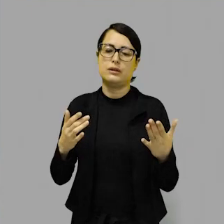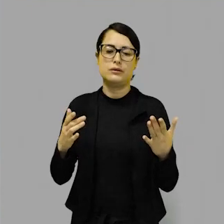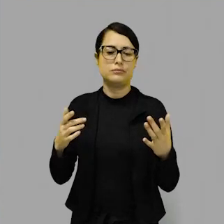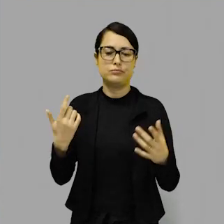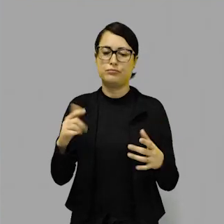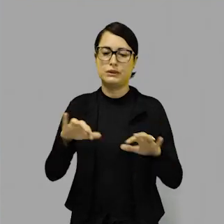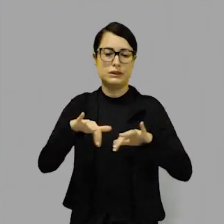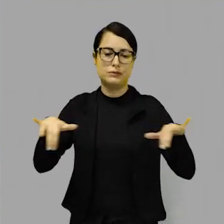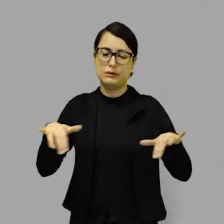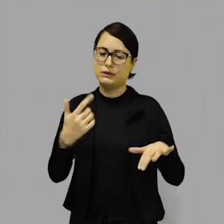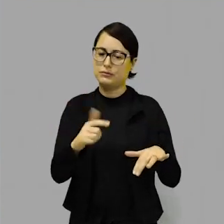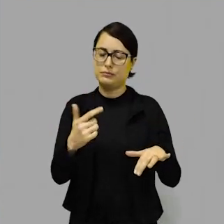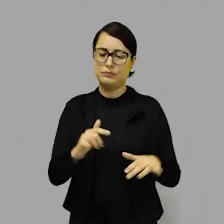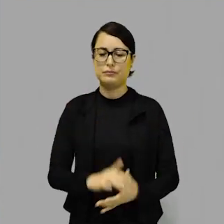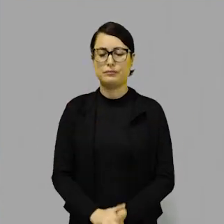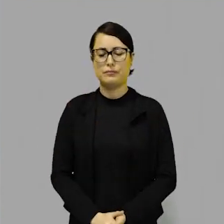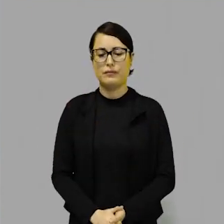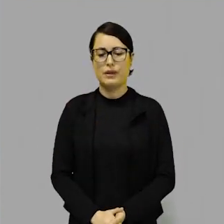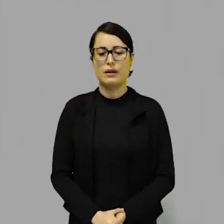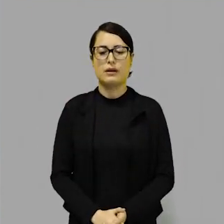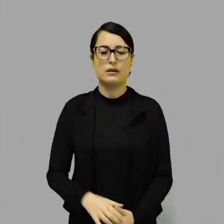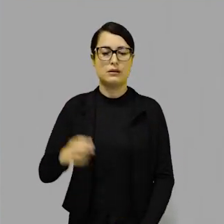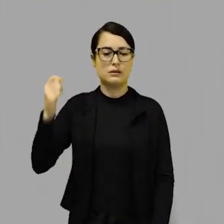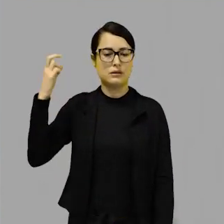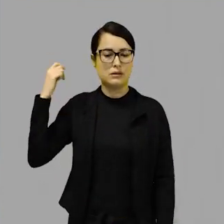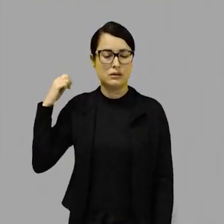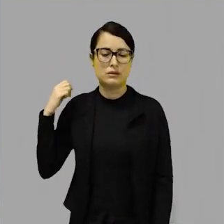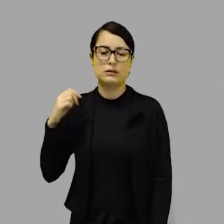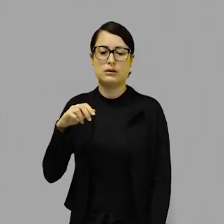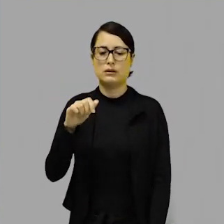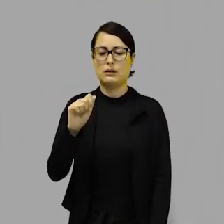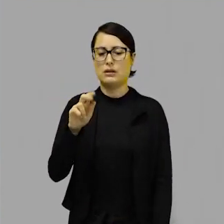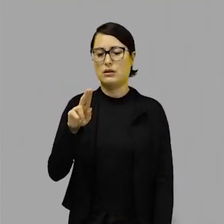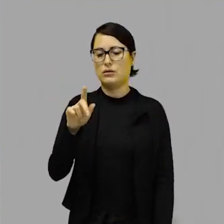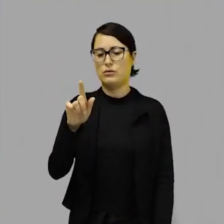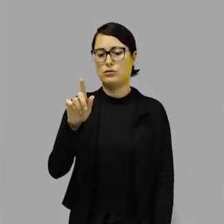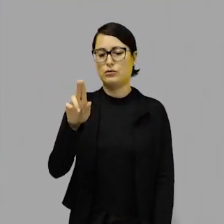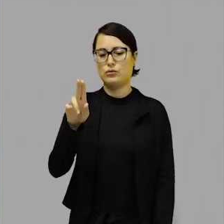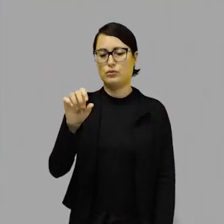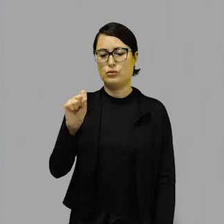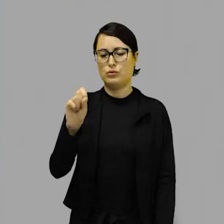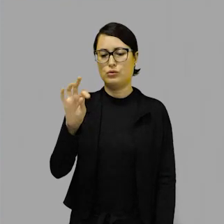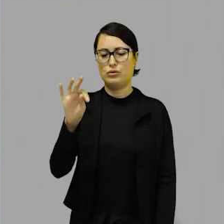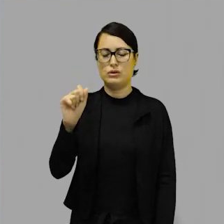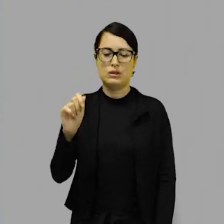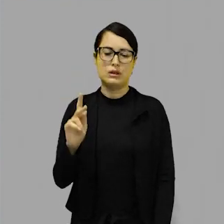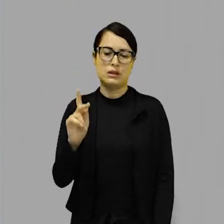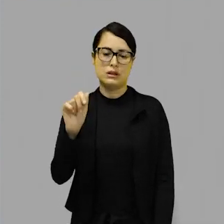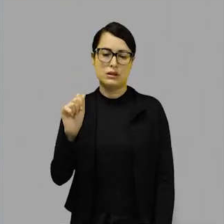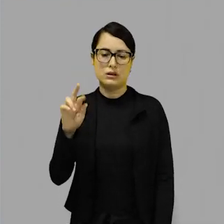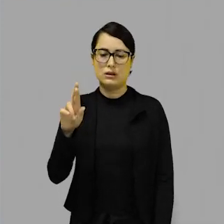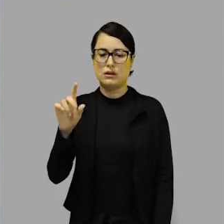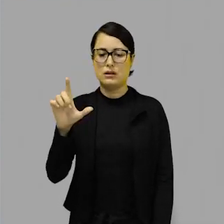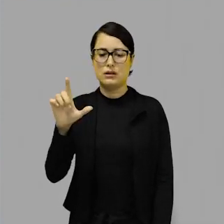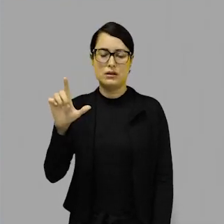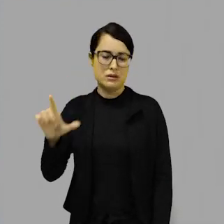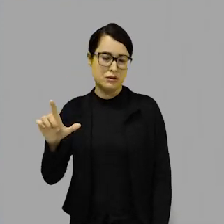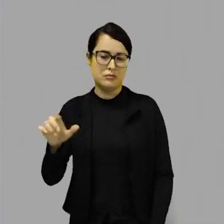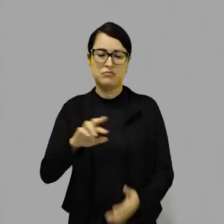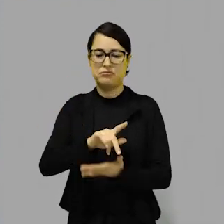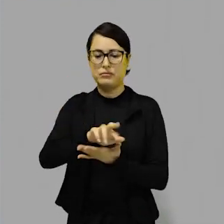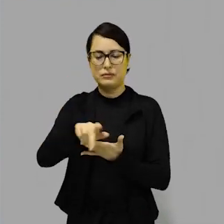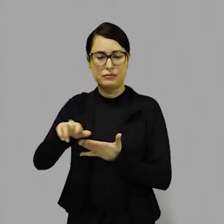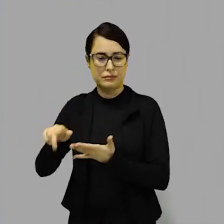do início da sociologia, com Augusto Comte, Émile Durkheim, Karl Marx, Max Weber,